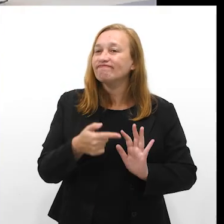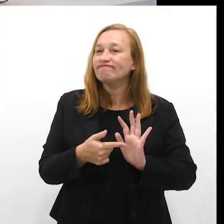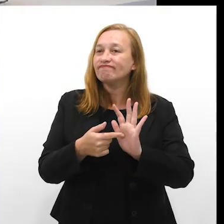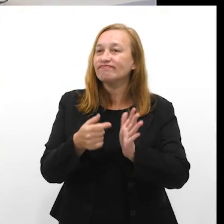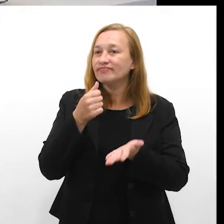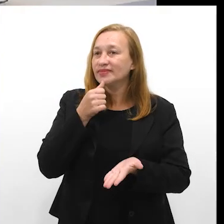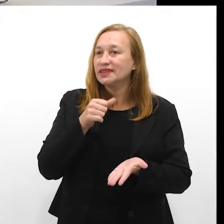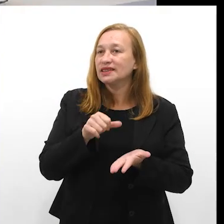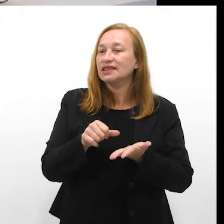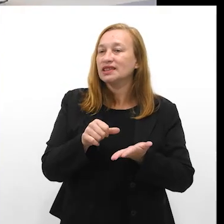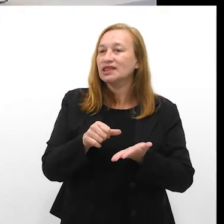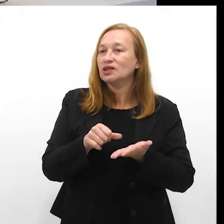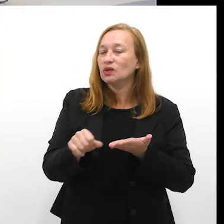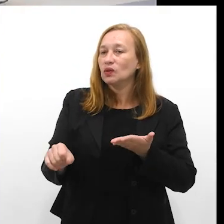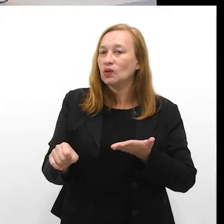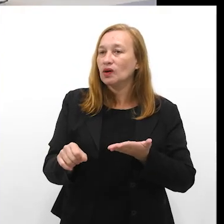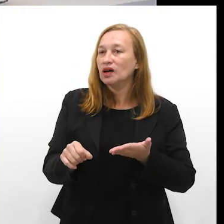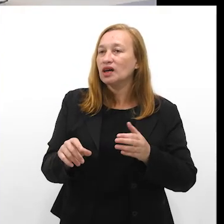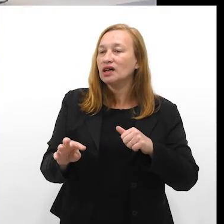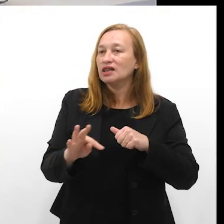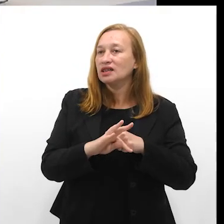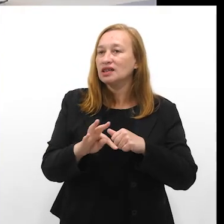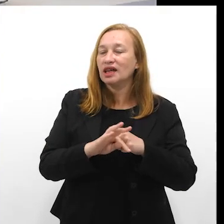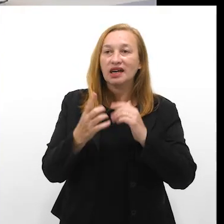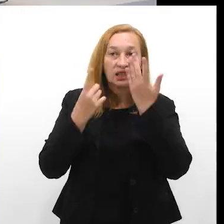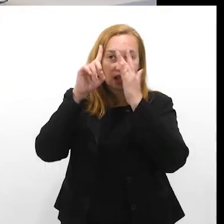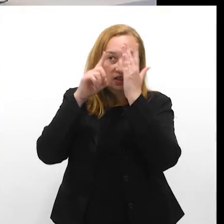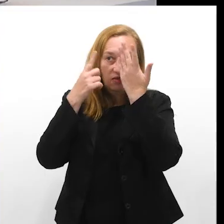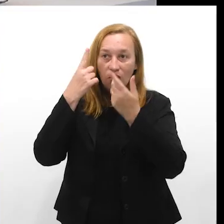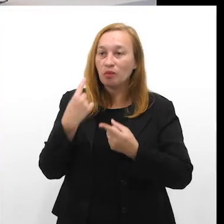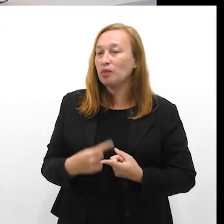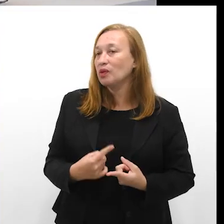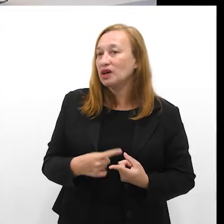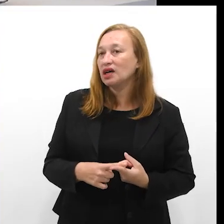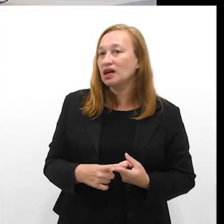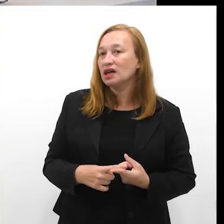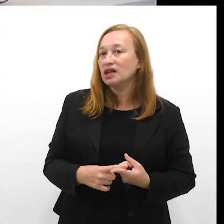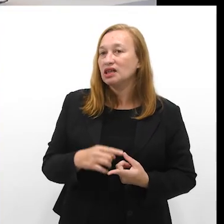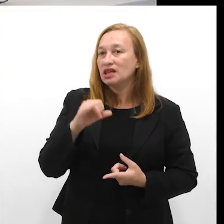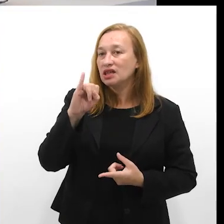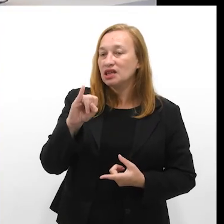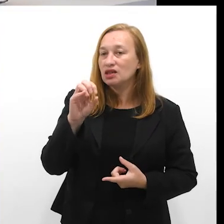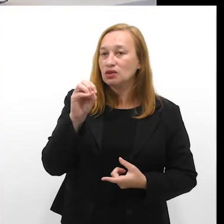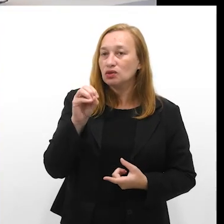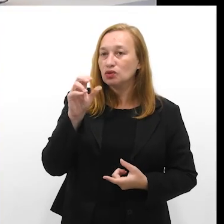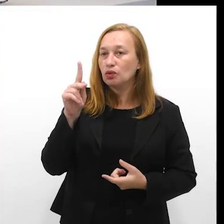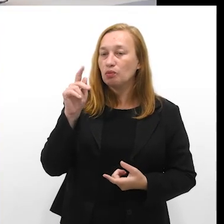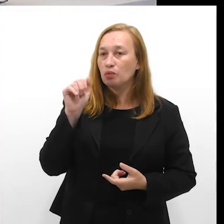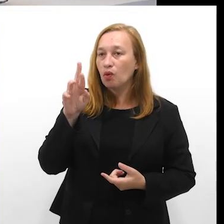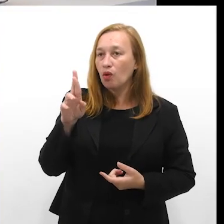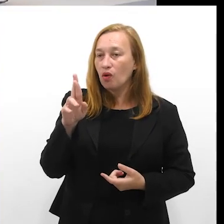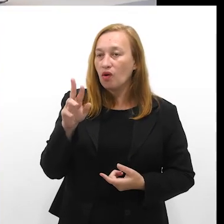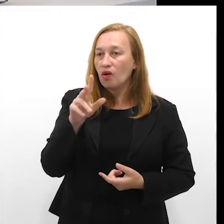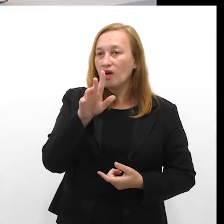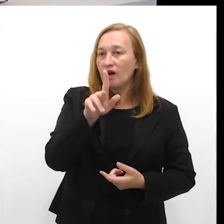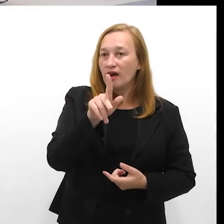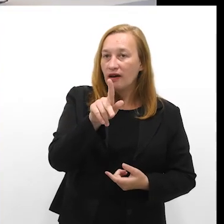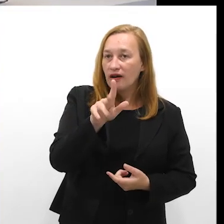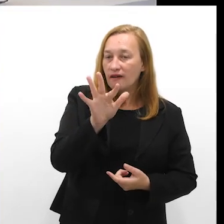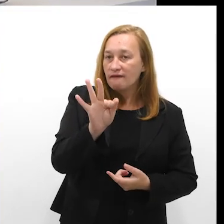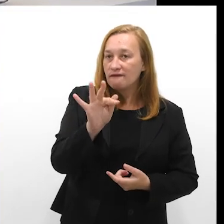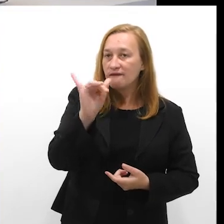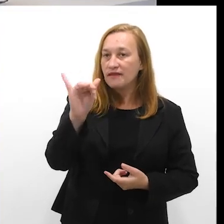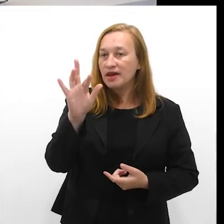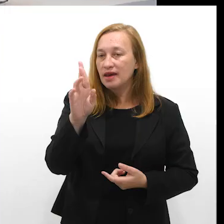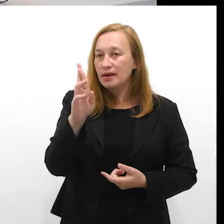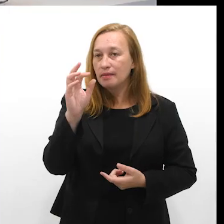Essa eu expus nos Correios, isso aí já é eu chamo de técnica de carnaval, né? Porque ela é de isopor com fibra, né? Então